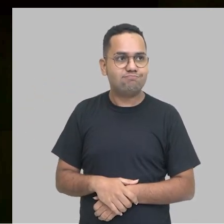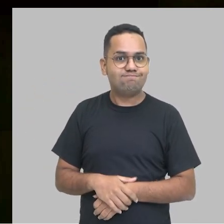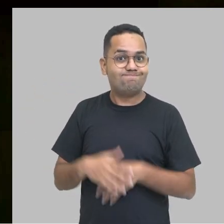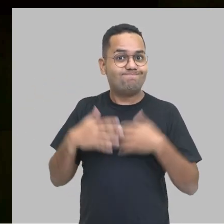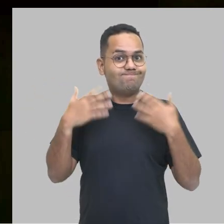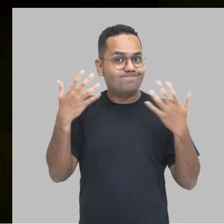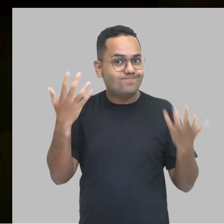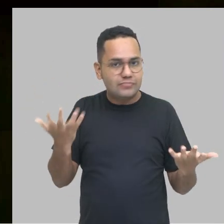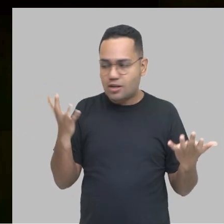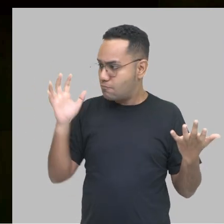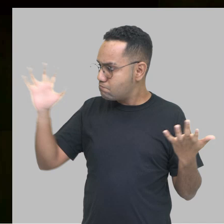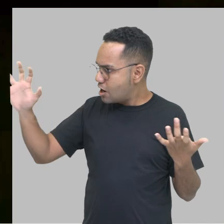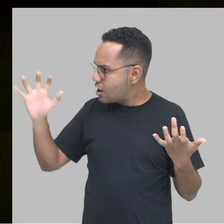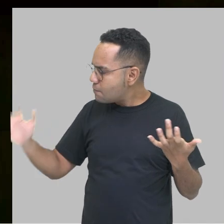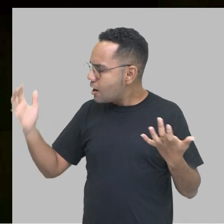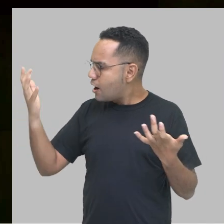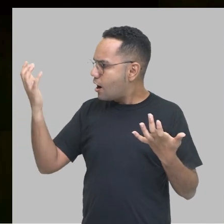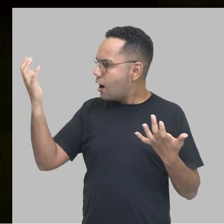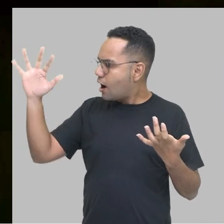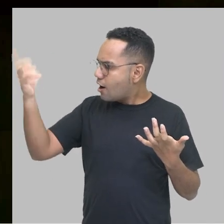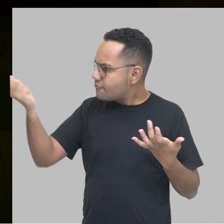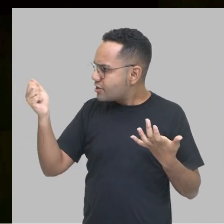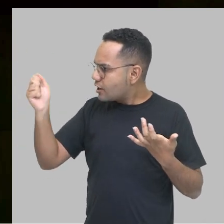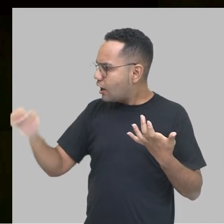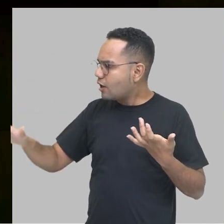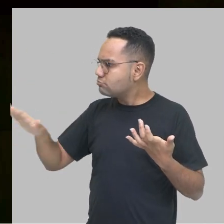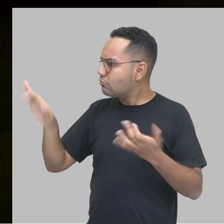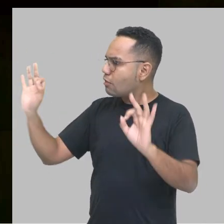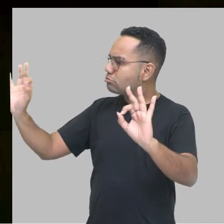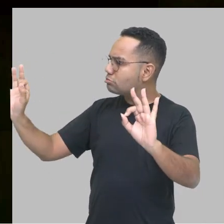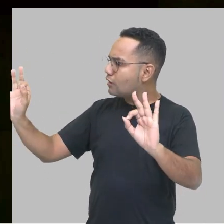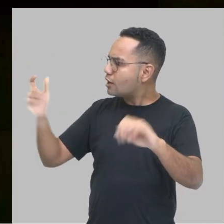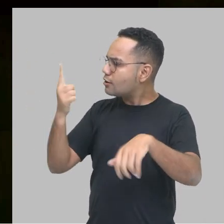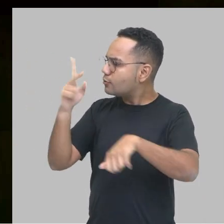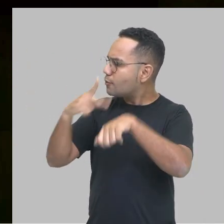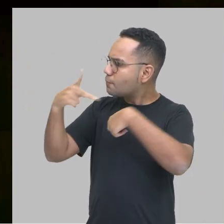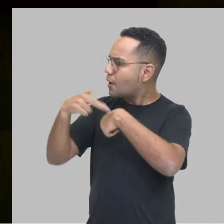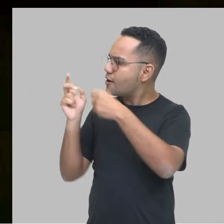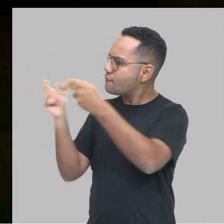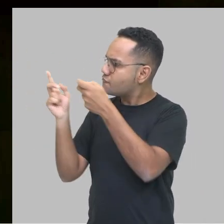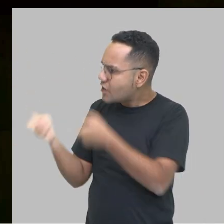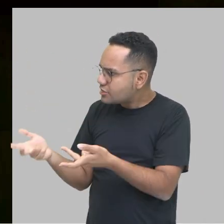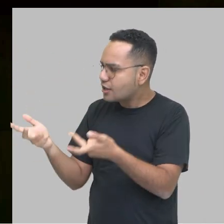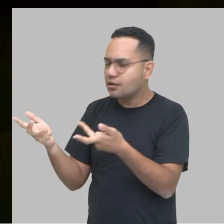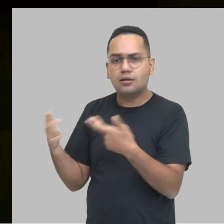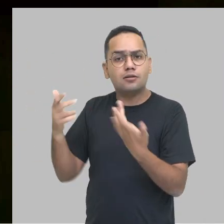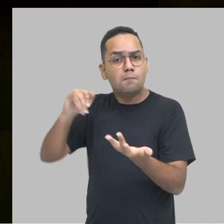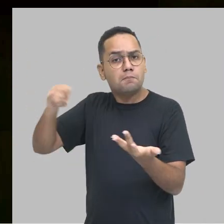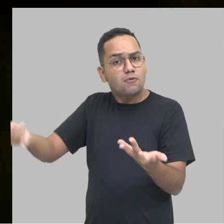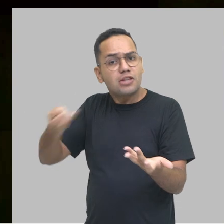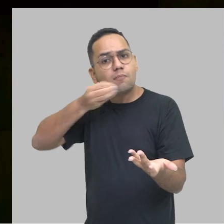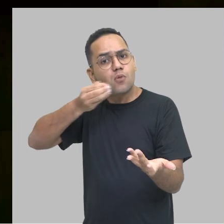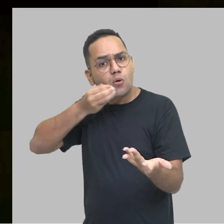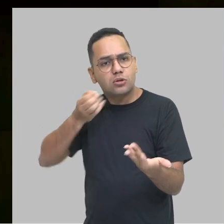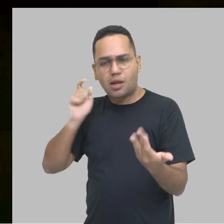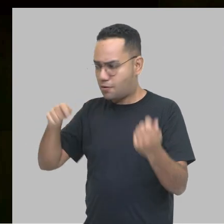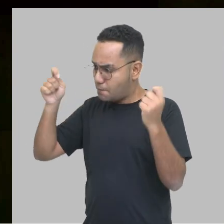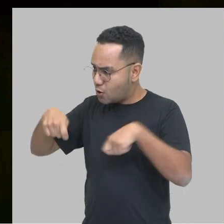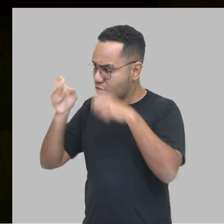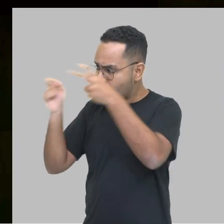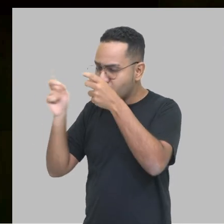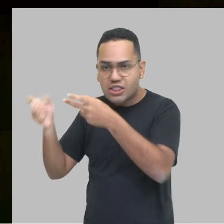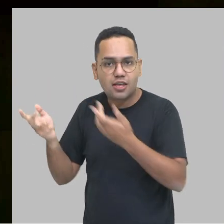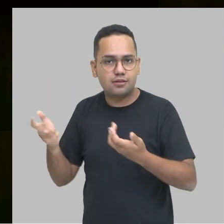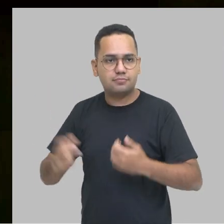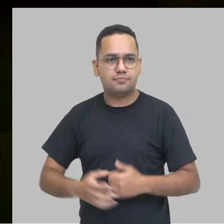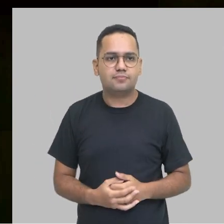eu vejo que não tem ninguém vendendo para eles, eu quero expandir o meu mercado consumidor para a África e para a Ásia. Segundo